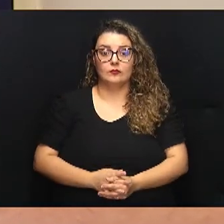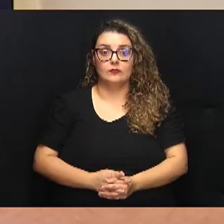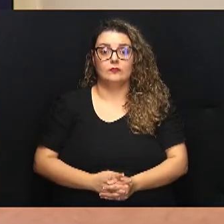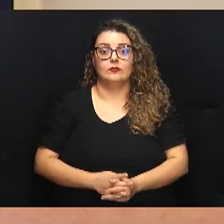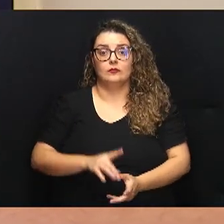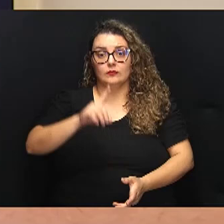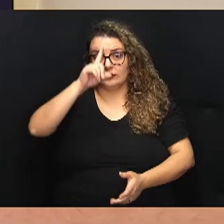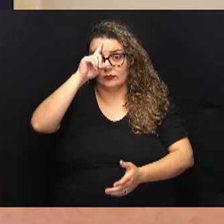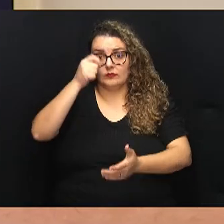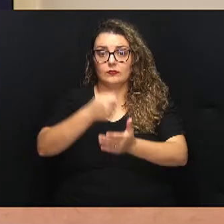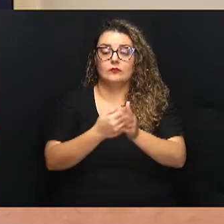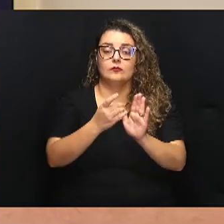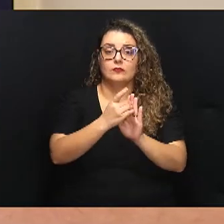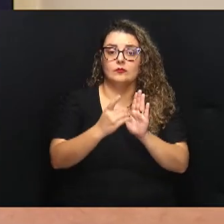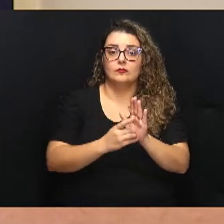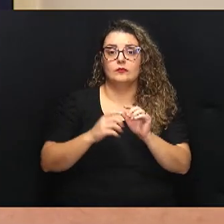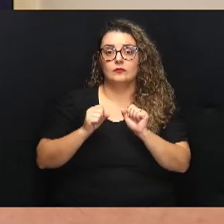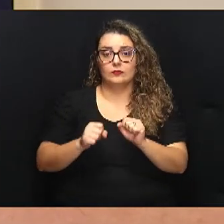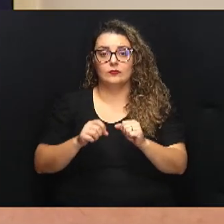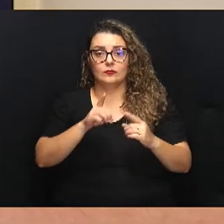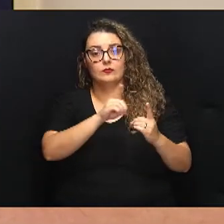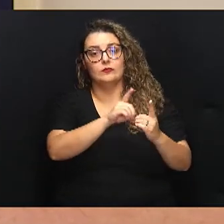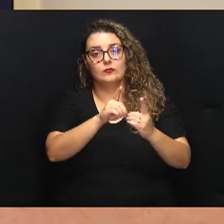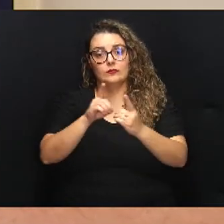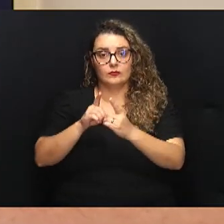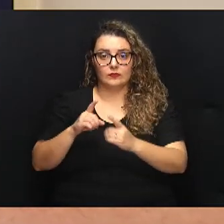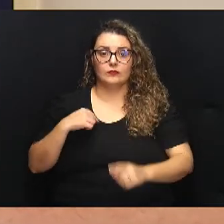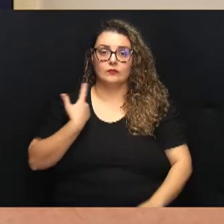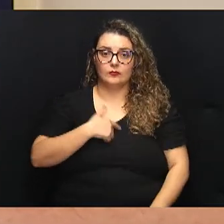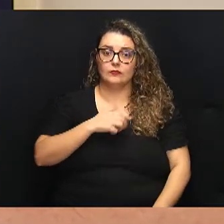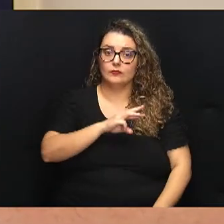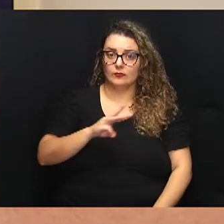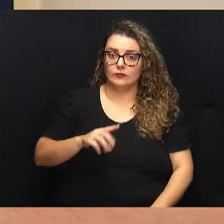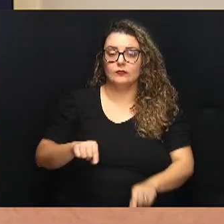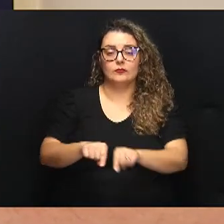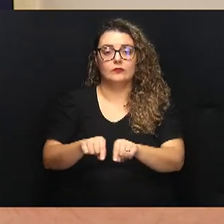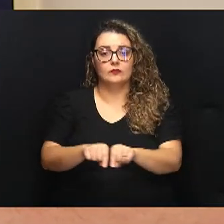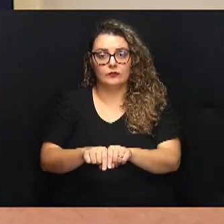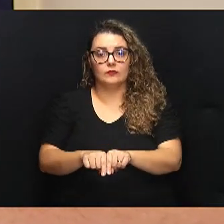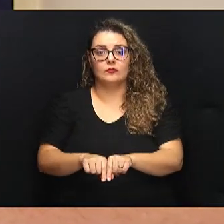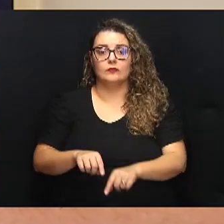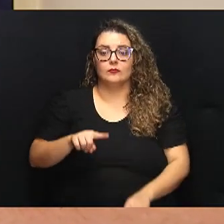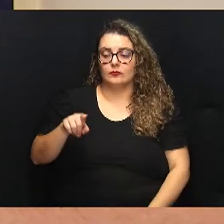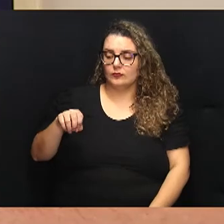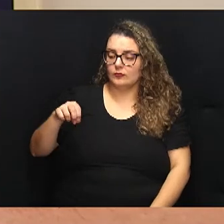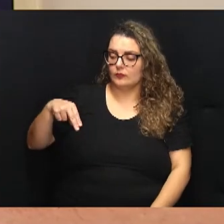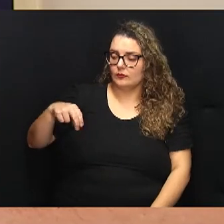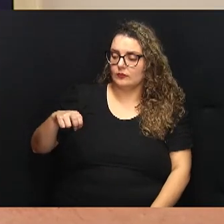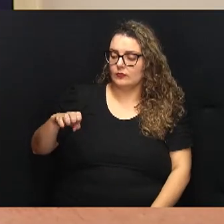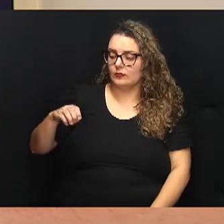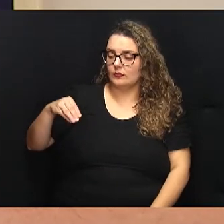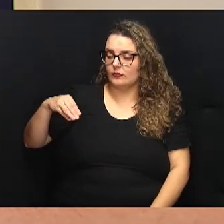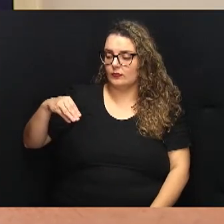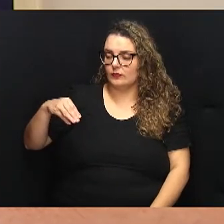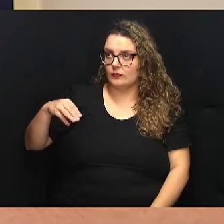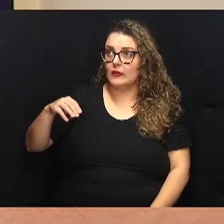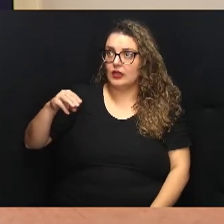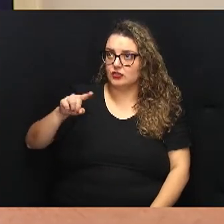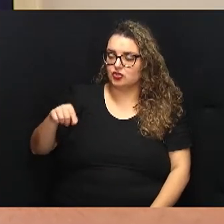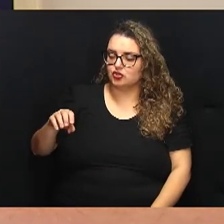definidos em um decreto e podem ser consultados pelo nosso site também, no zoneamento online. Então, de acordo com a